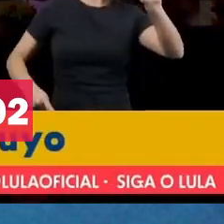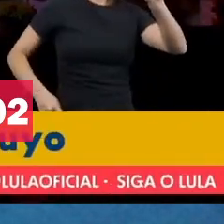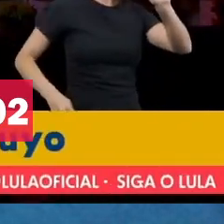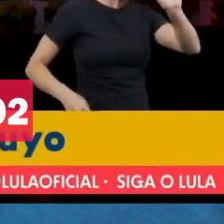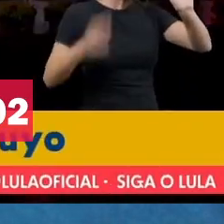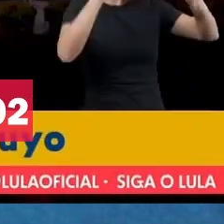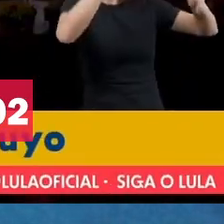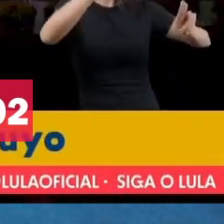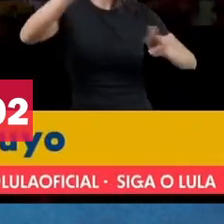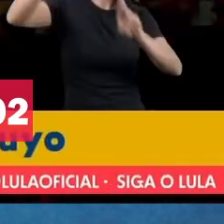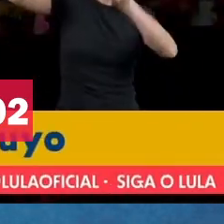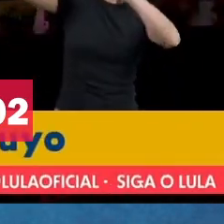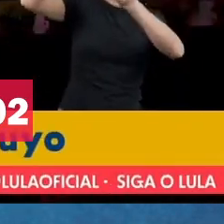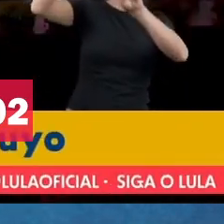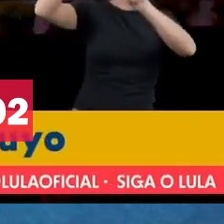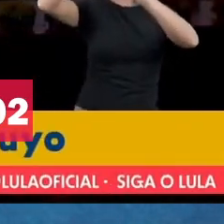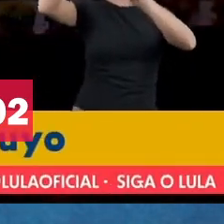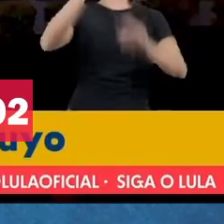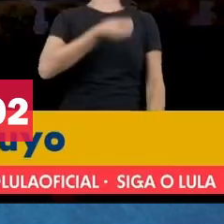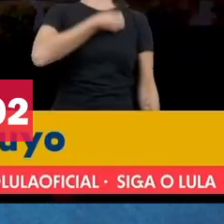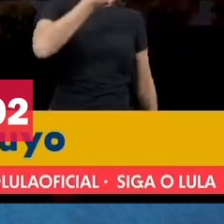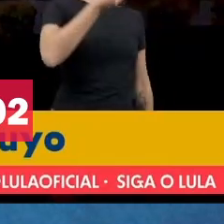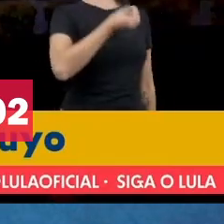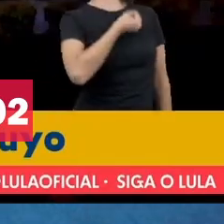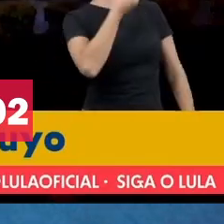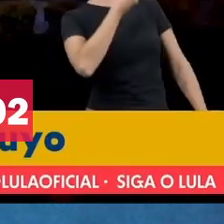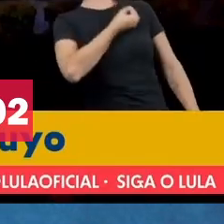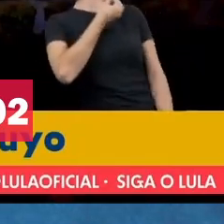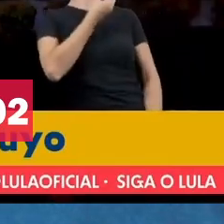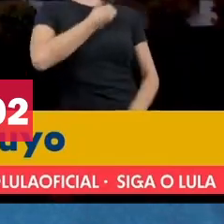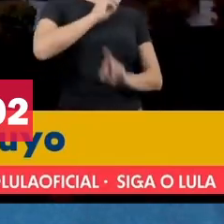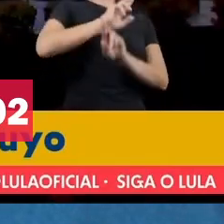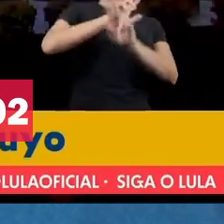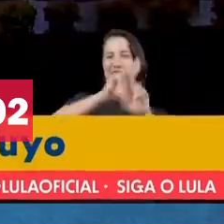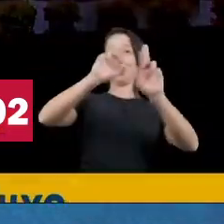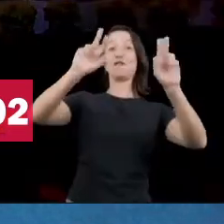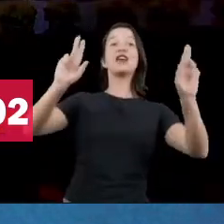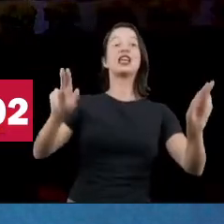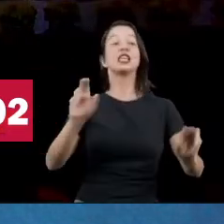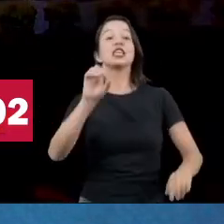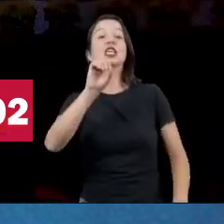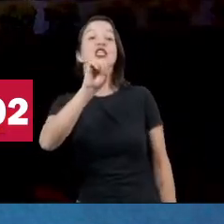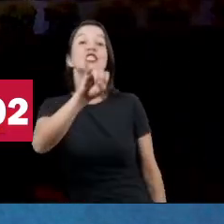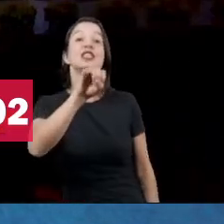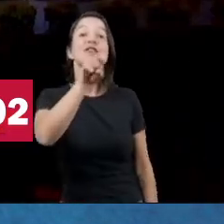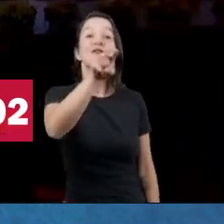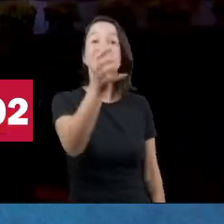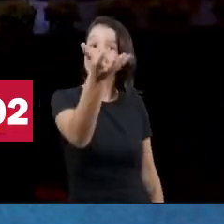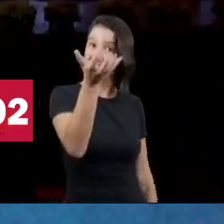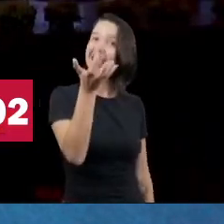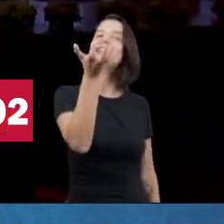vida diferente. É só você querer, é só você querer.